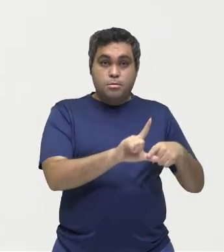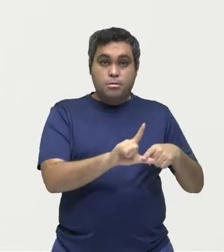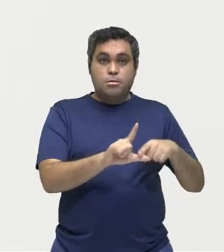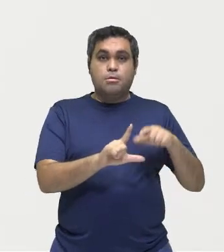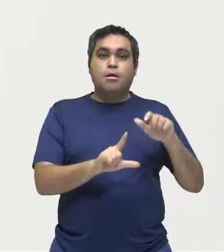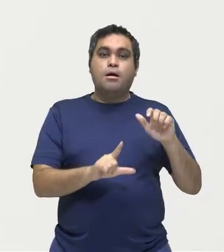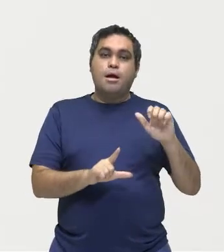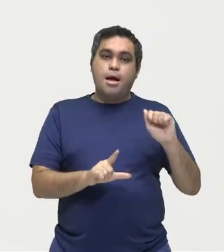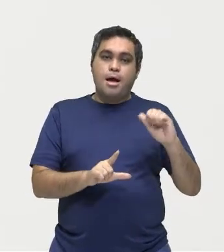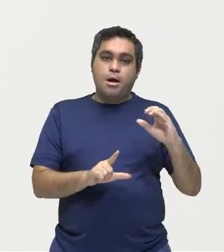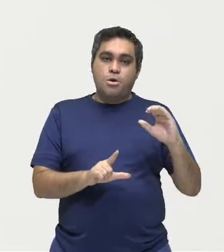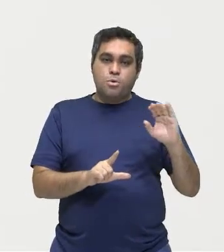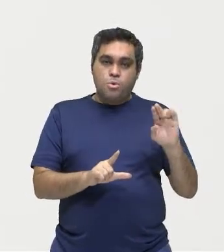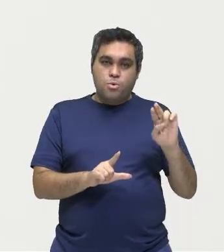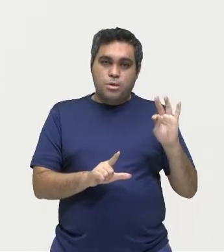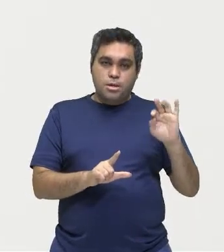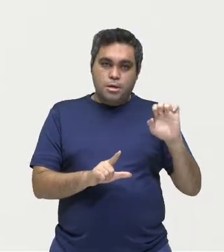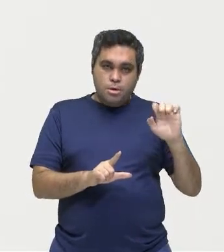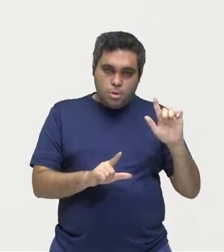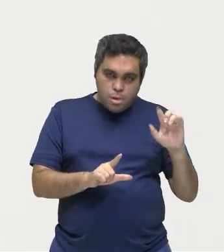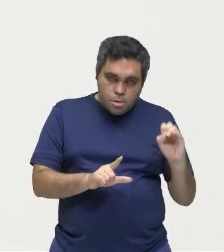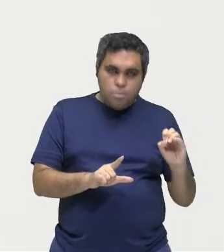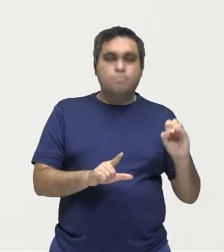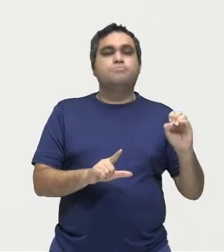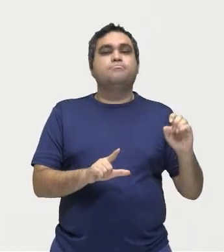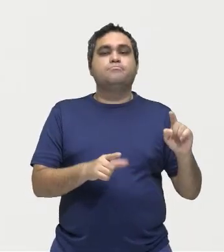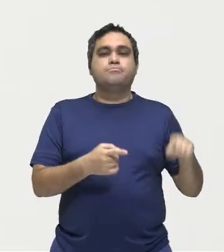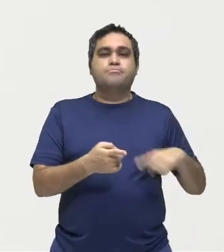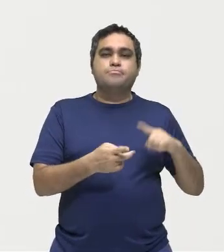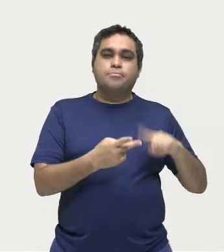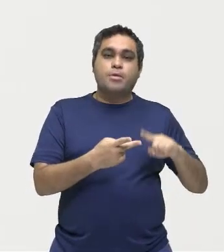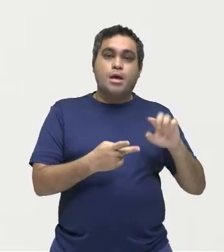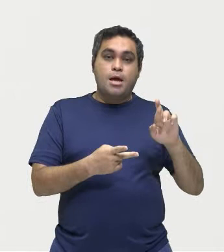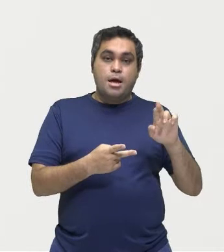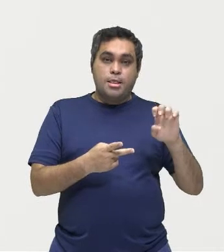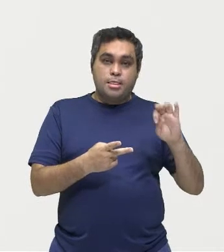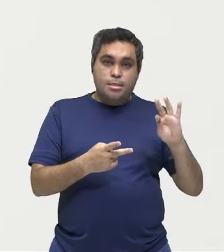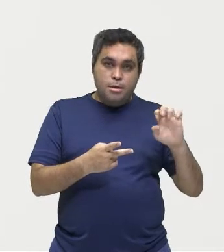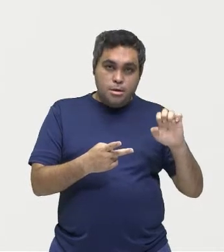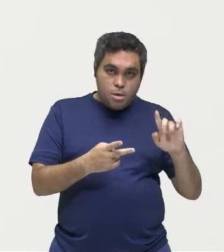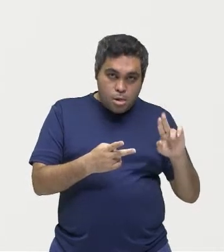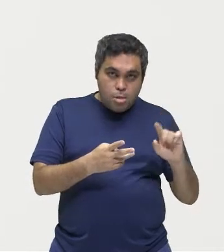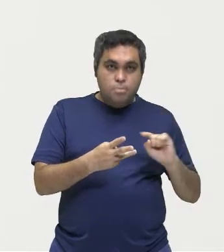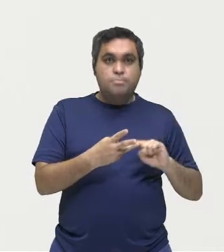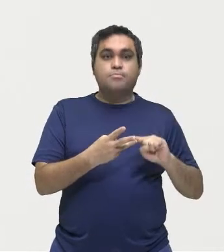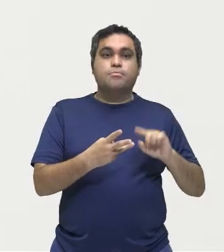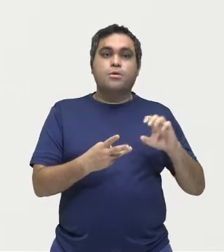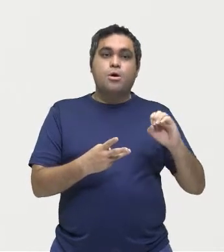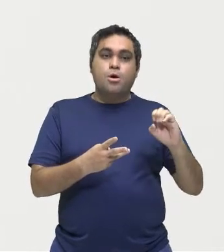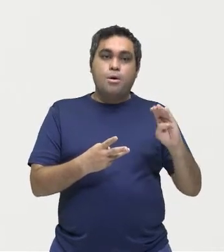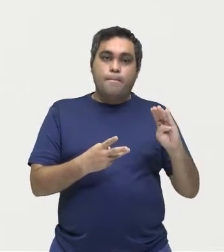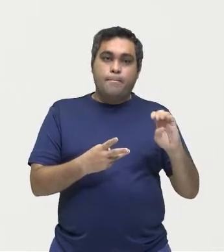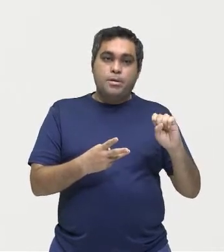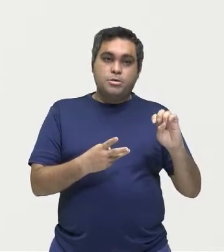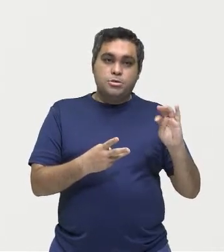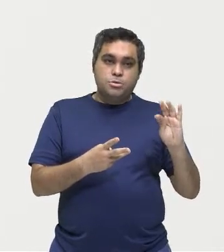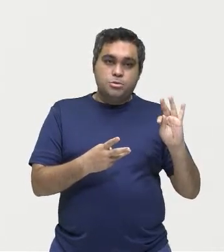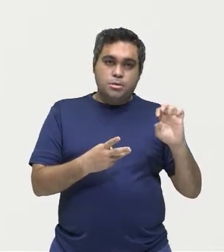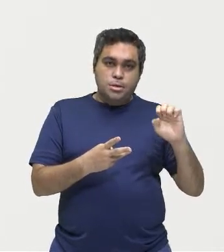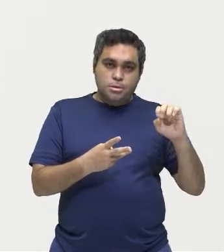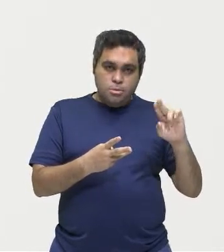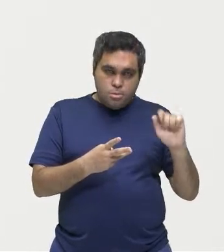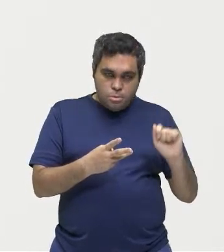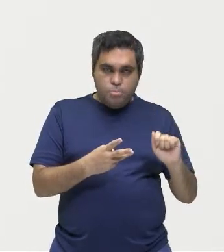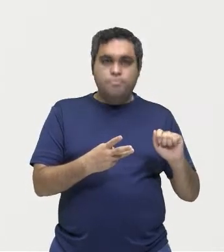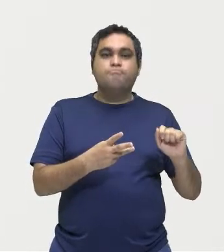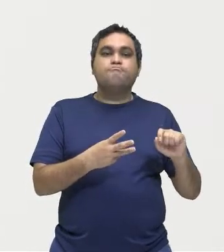retângulo e obtusângulo, que são, nessa mesma ordem, aqueles que possuem todos os ângulos menores que 90 graus, o acutângulo,